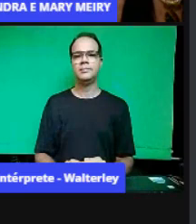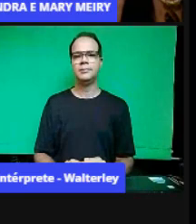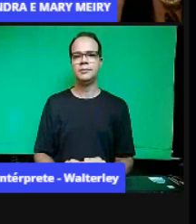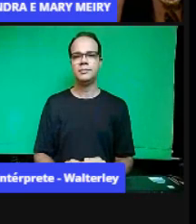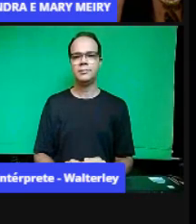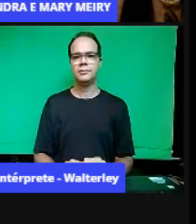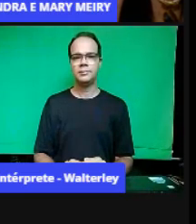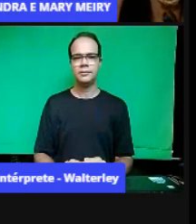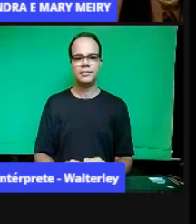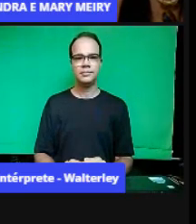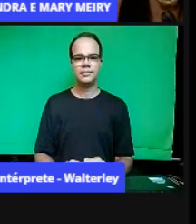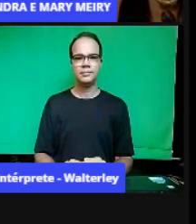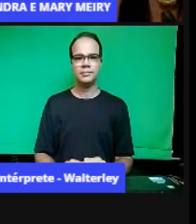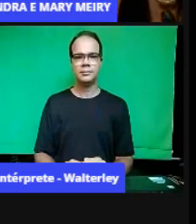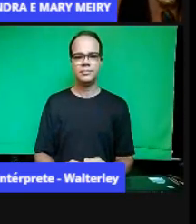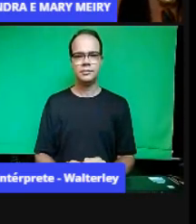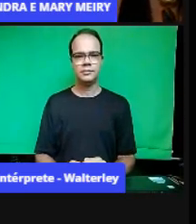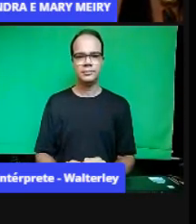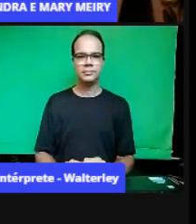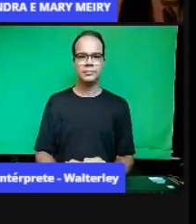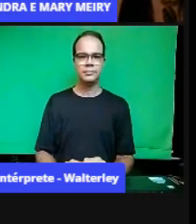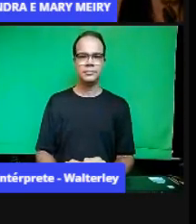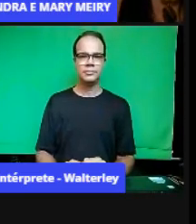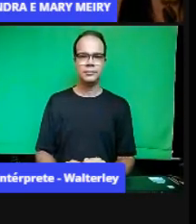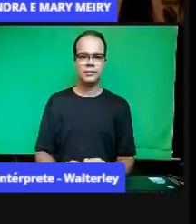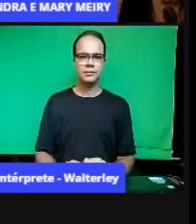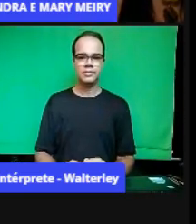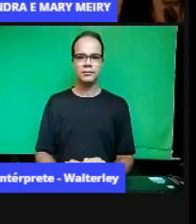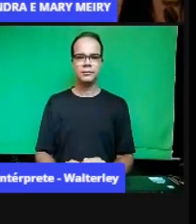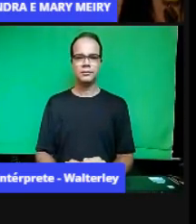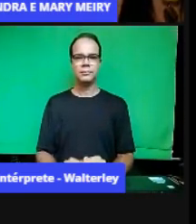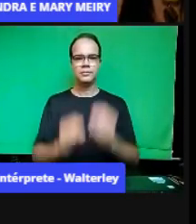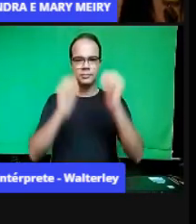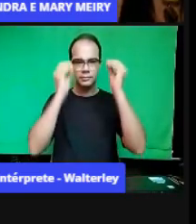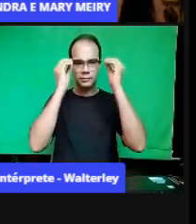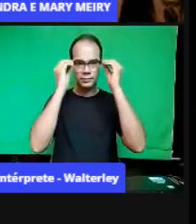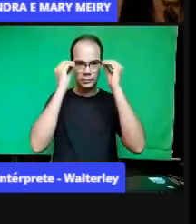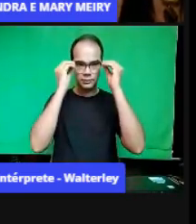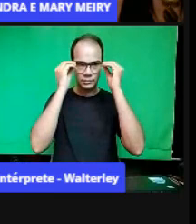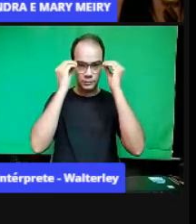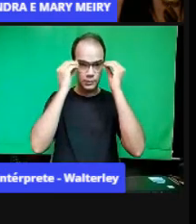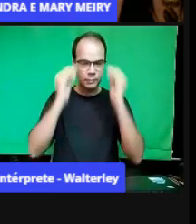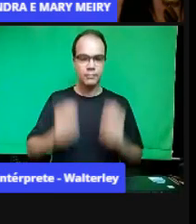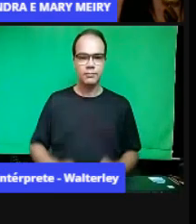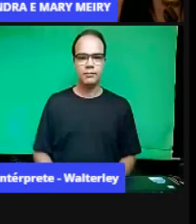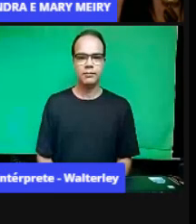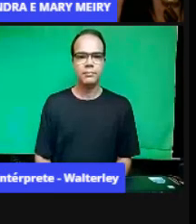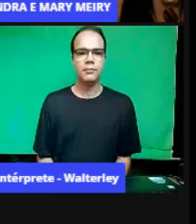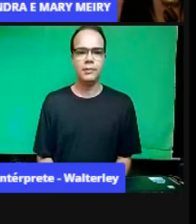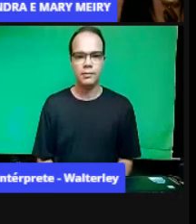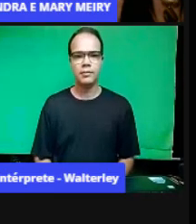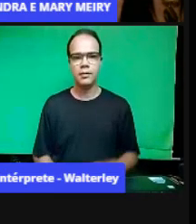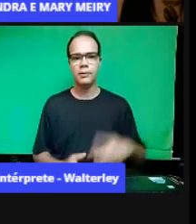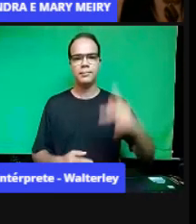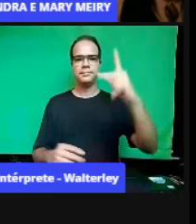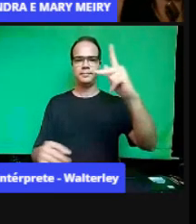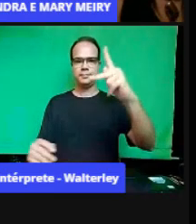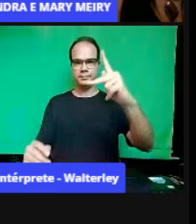ainda falta a gente falar sobre o portfólio, né? Ah, tá. É o próximo slide.